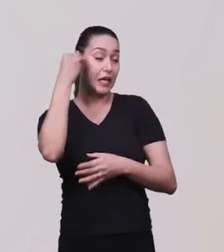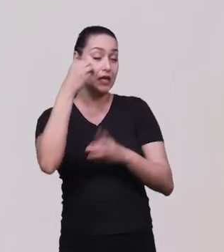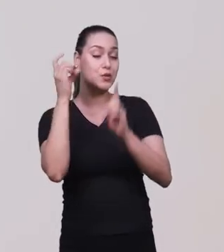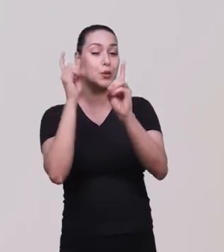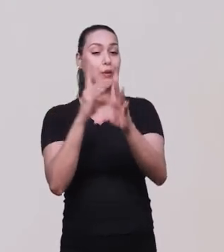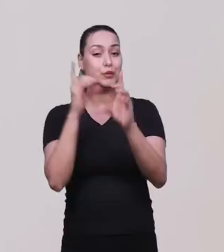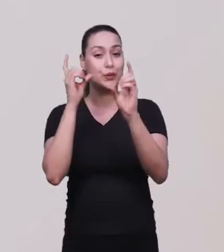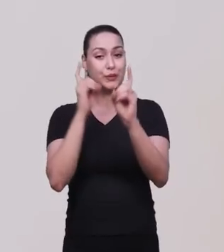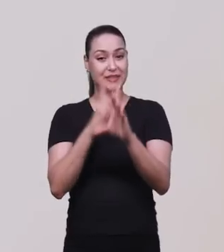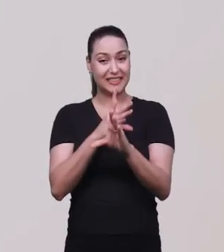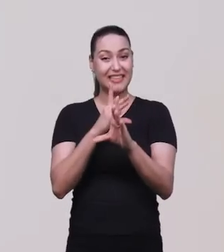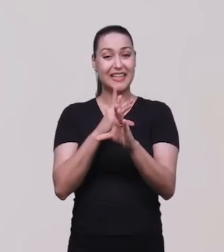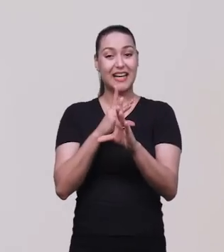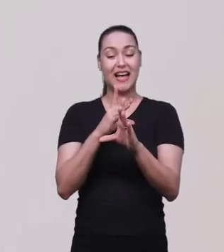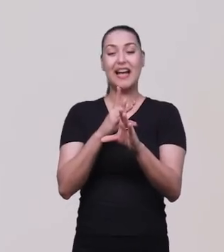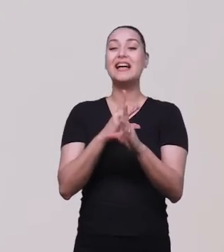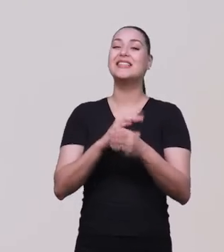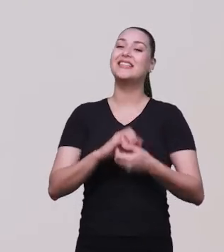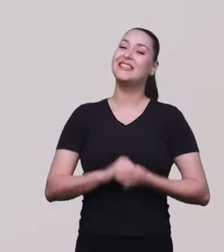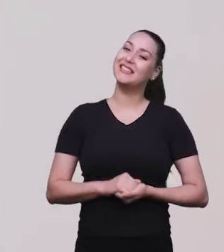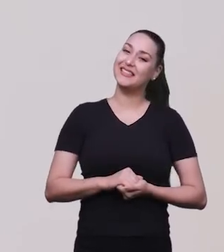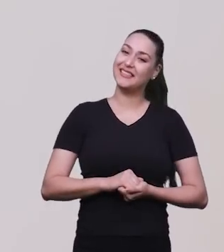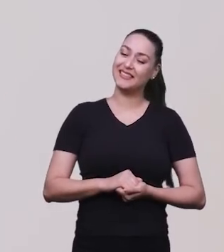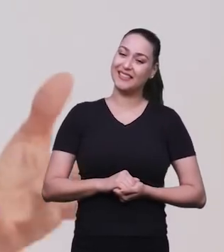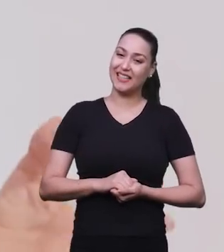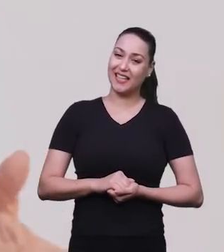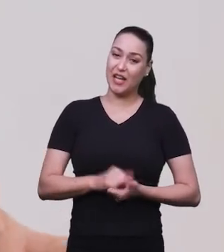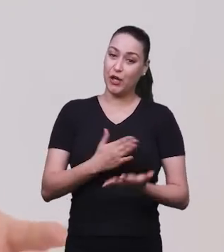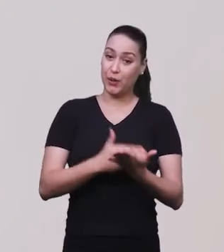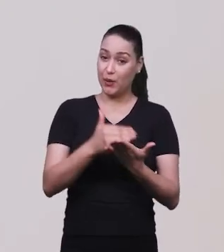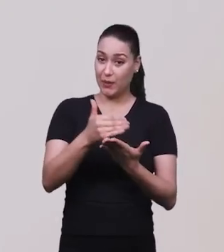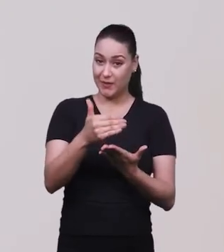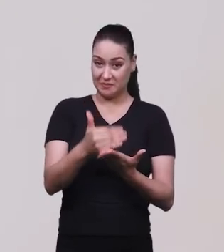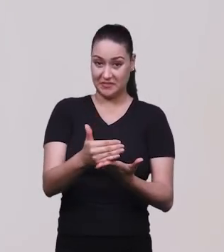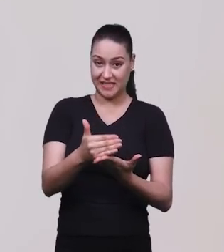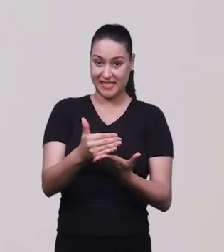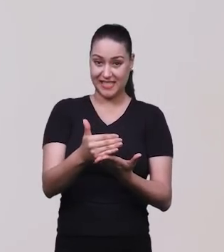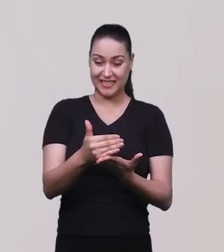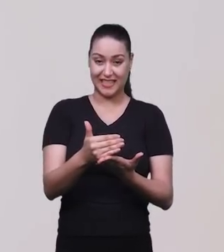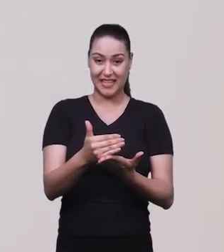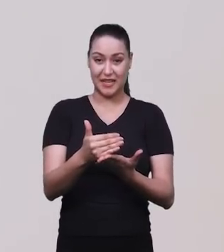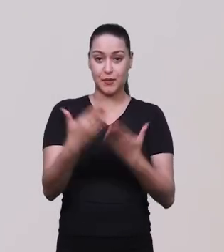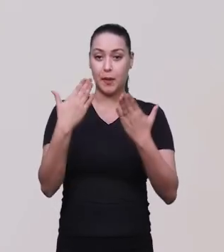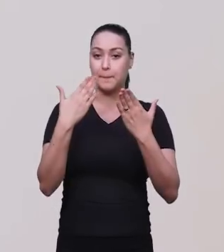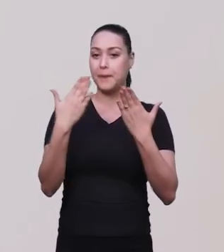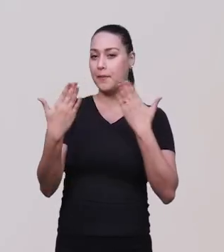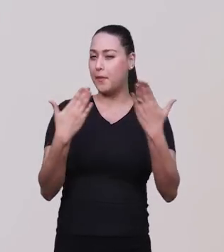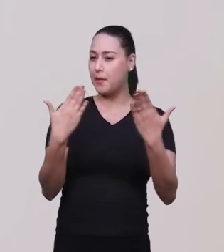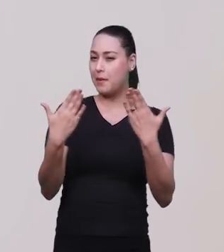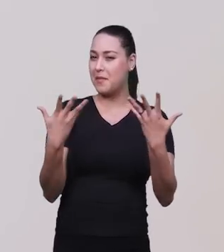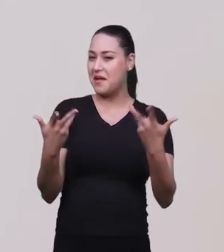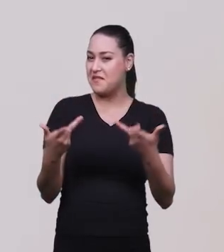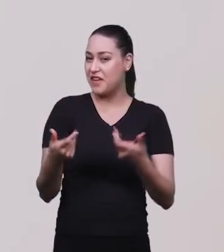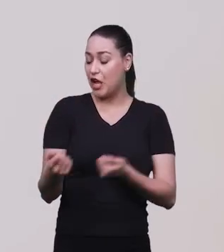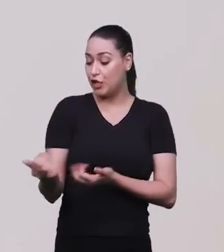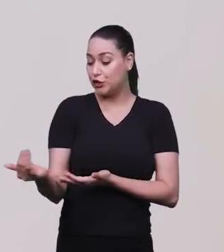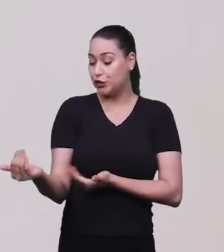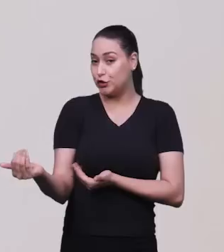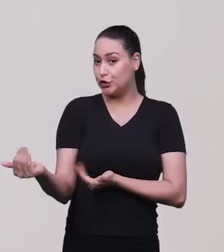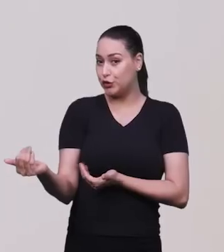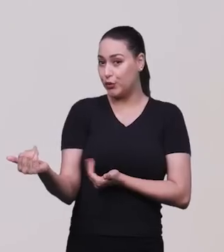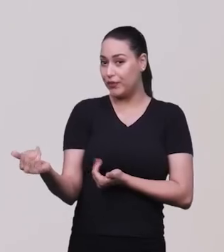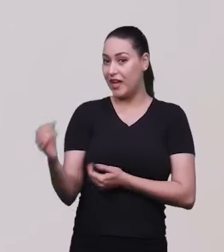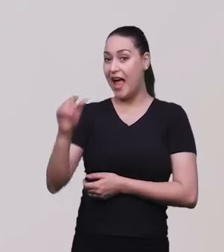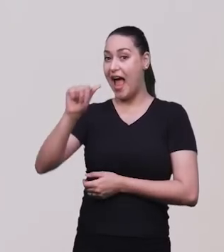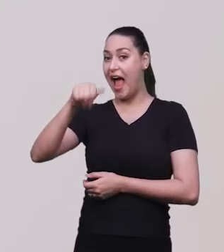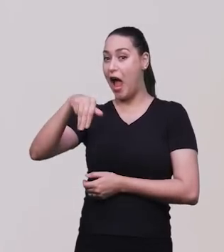nossos visitantes lá em Roraima estão tendo. E quem vai começar com essa entrevista maravilhosa é a nossa jovem lá